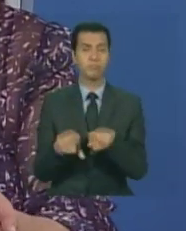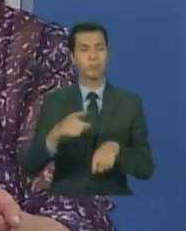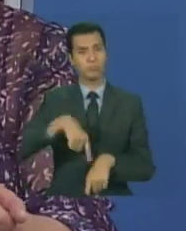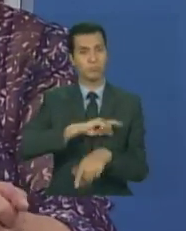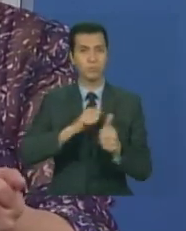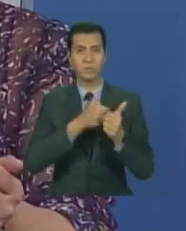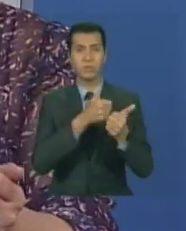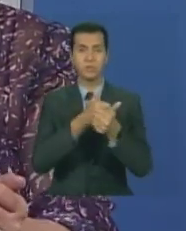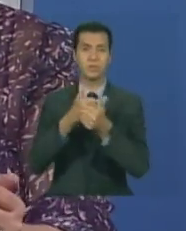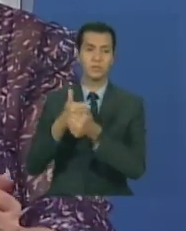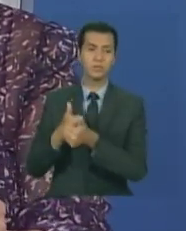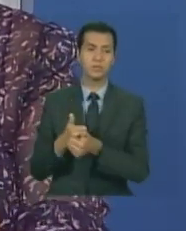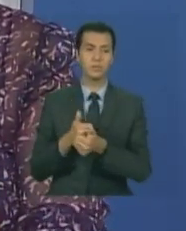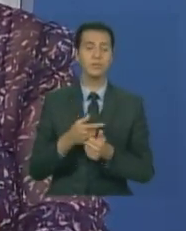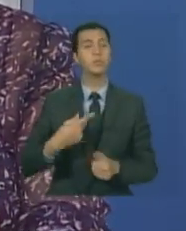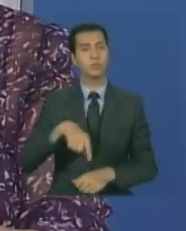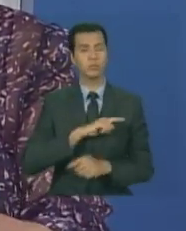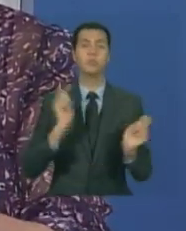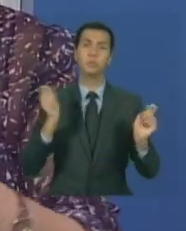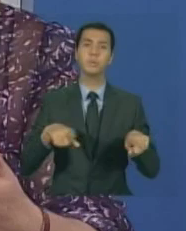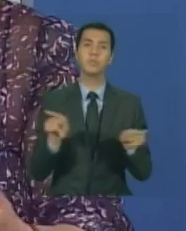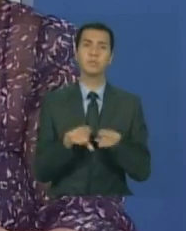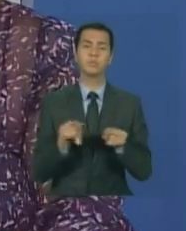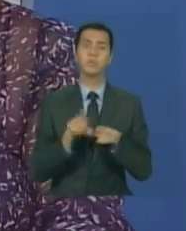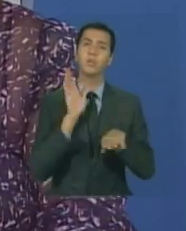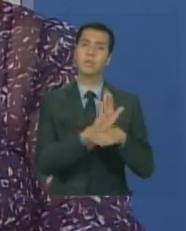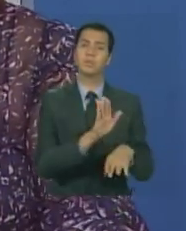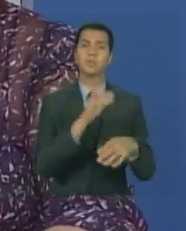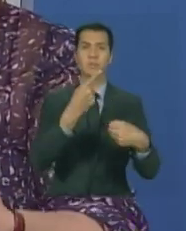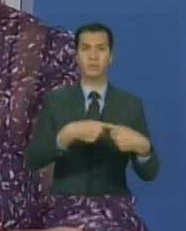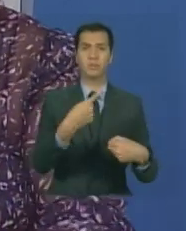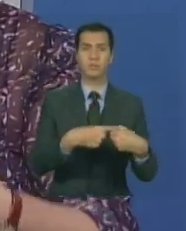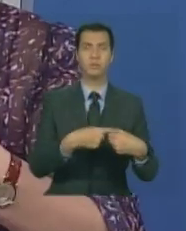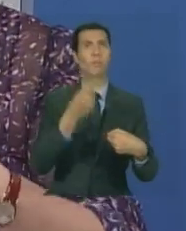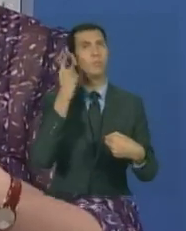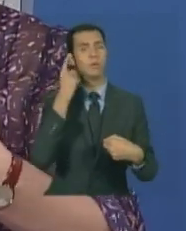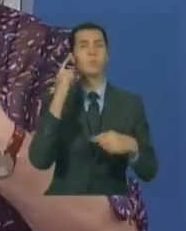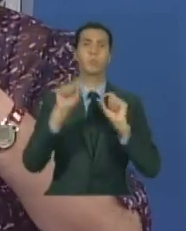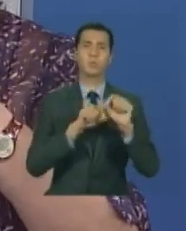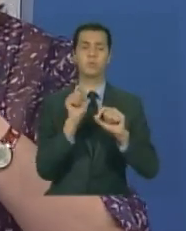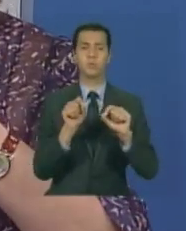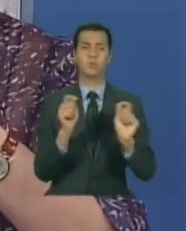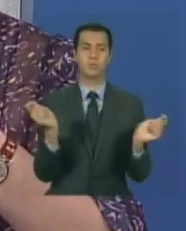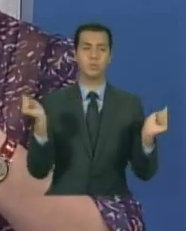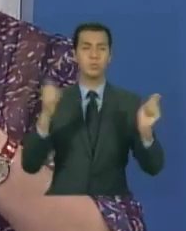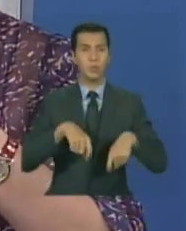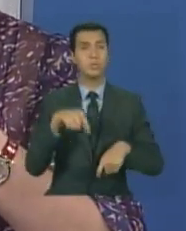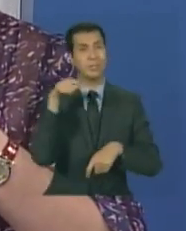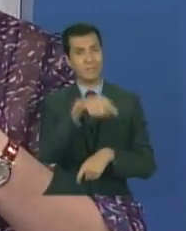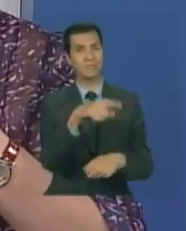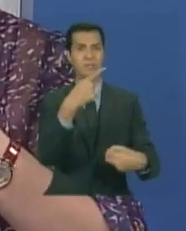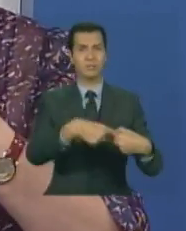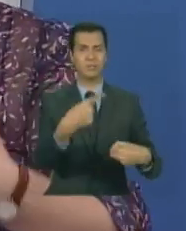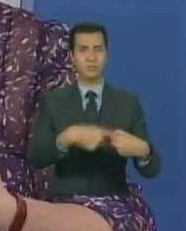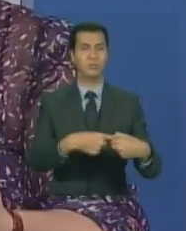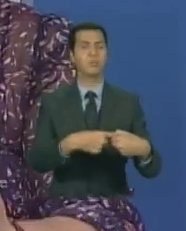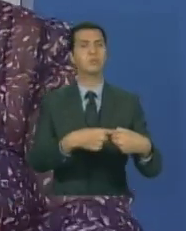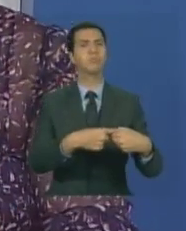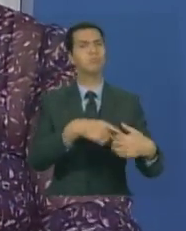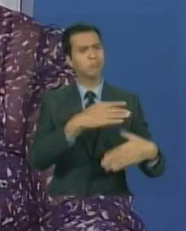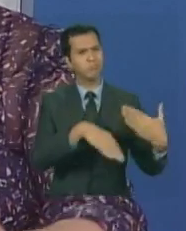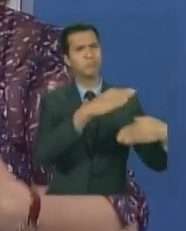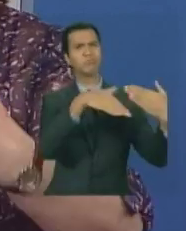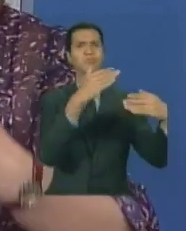gente possa, inclusive, apoiar os municípios na perspectiva de construir informação para ele mesmo, né? para